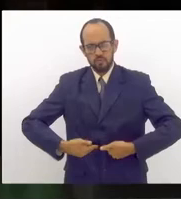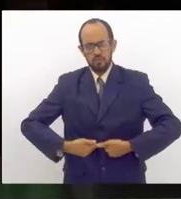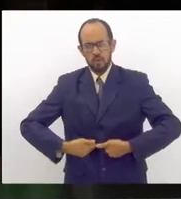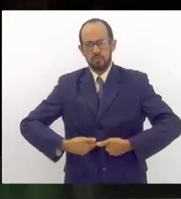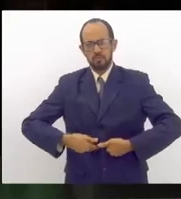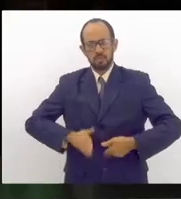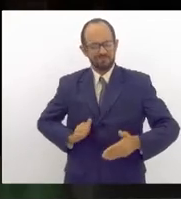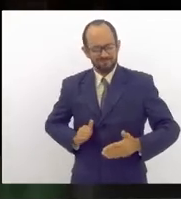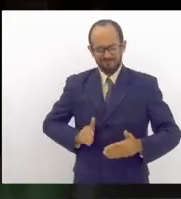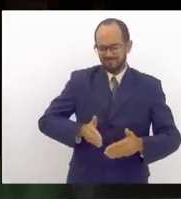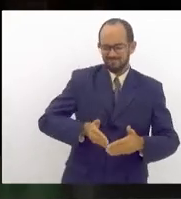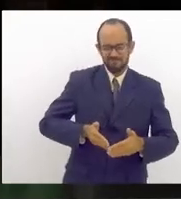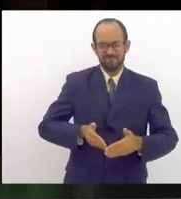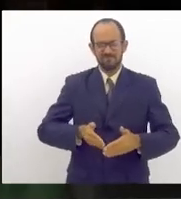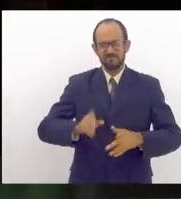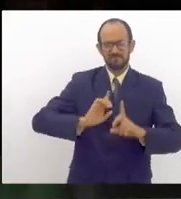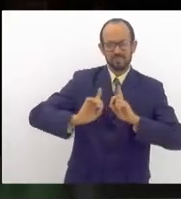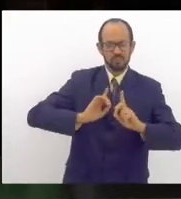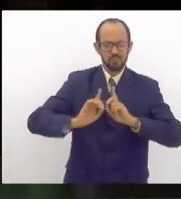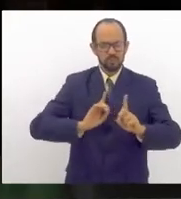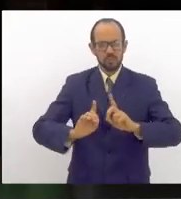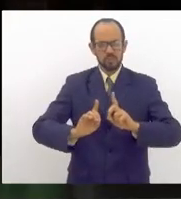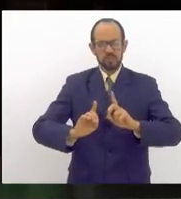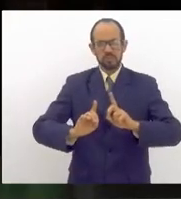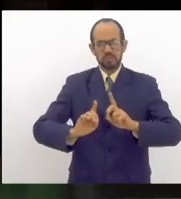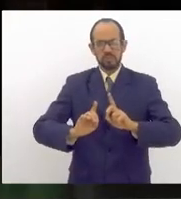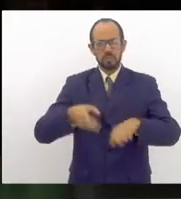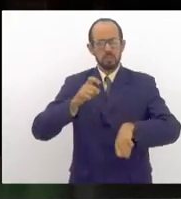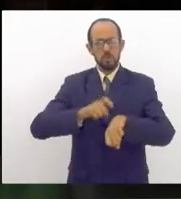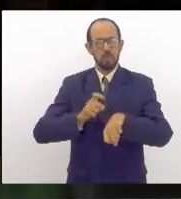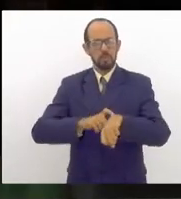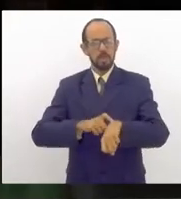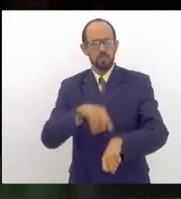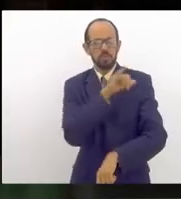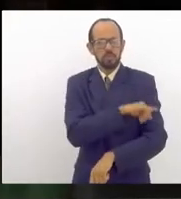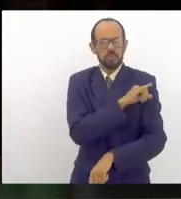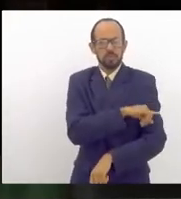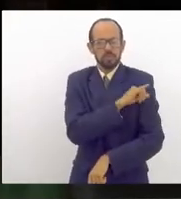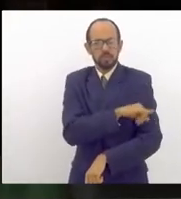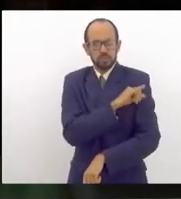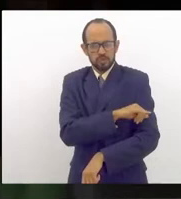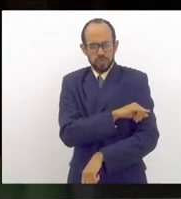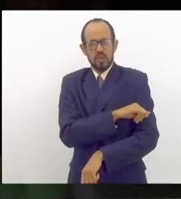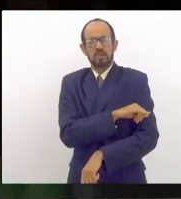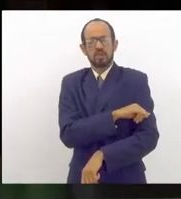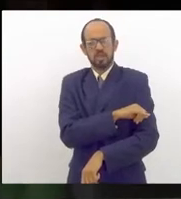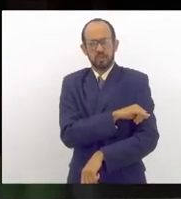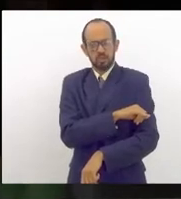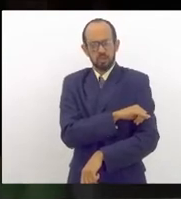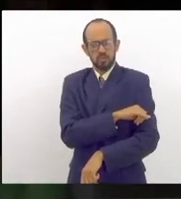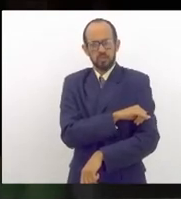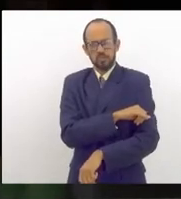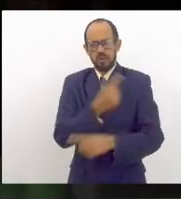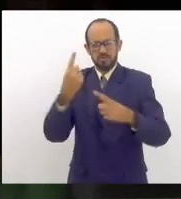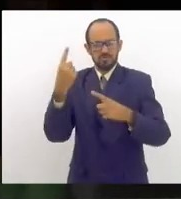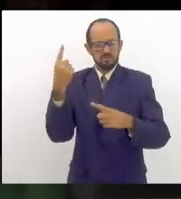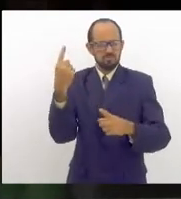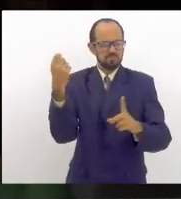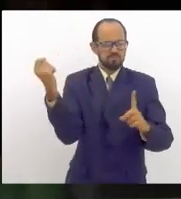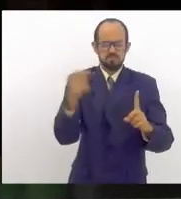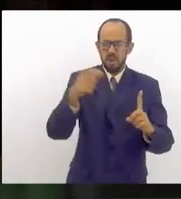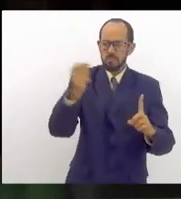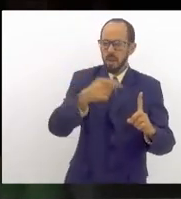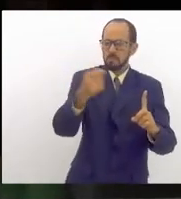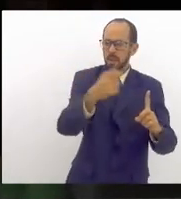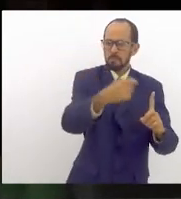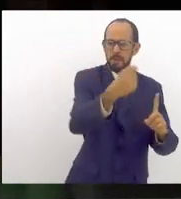o tema central das nossas discussões um momento em que o Rio de Janeiro passou pelo ataque de um governo